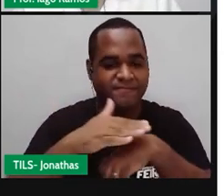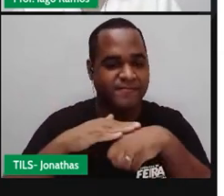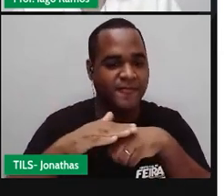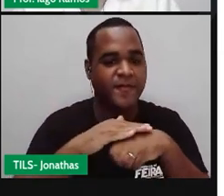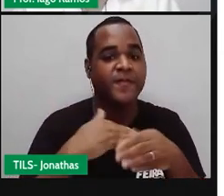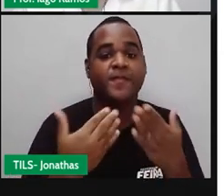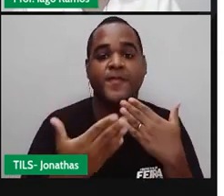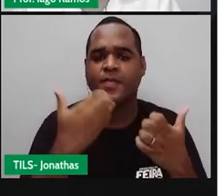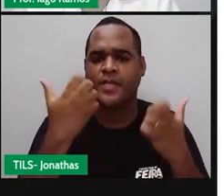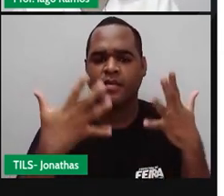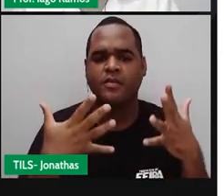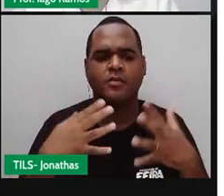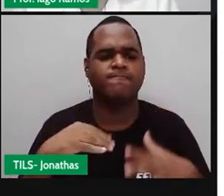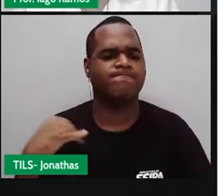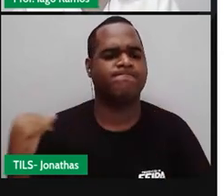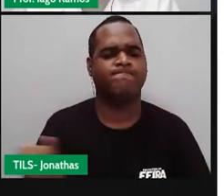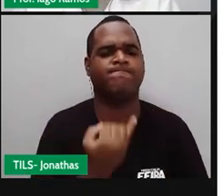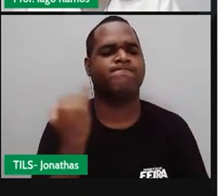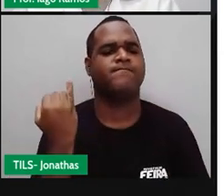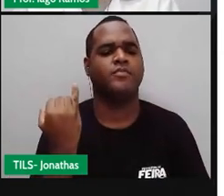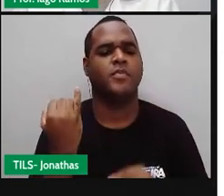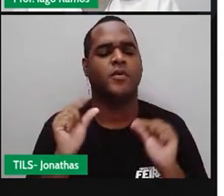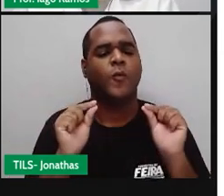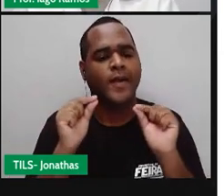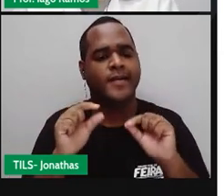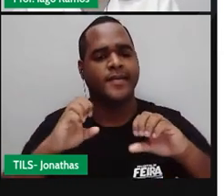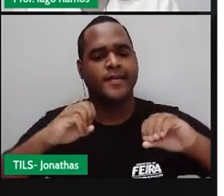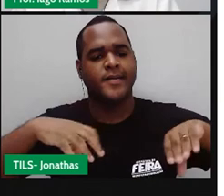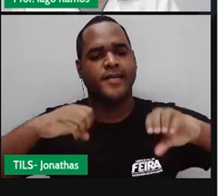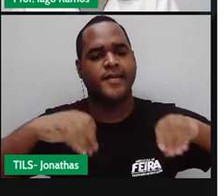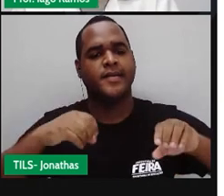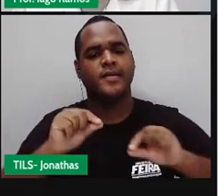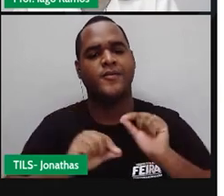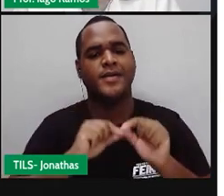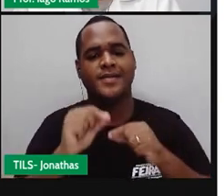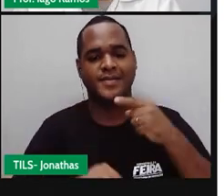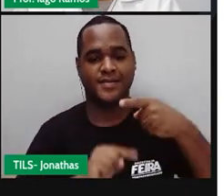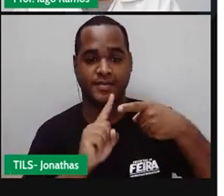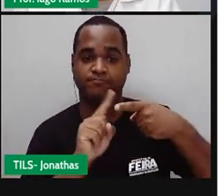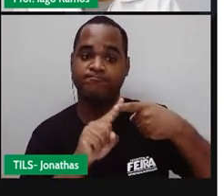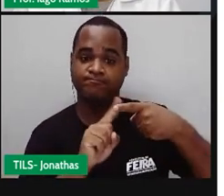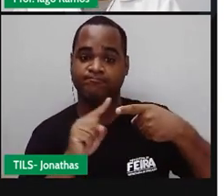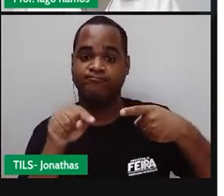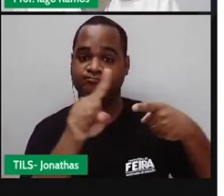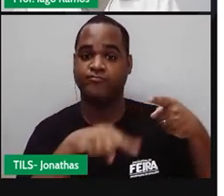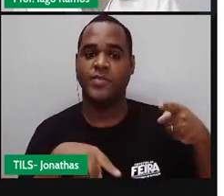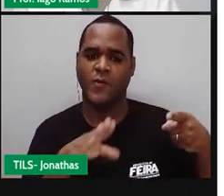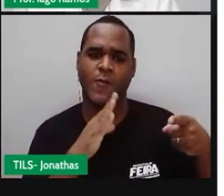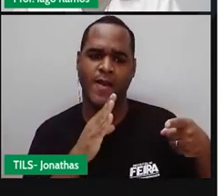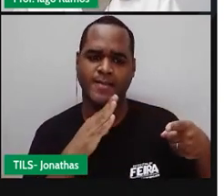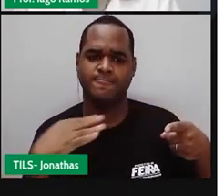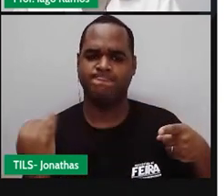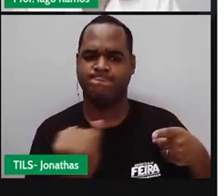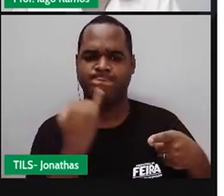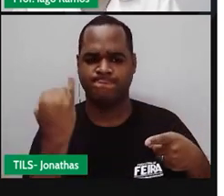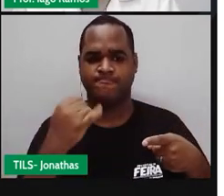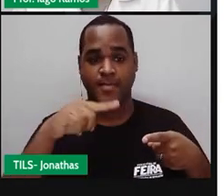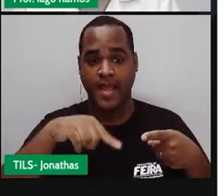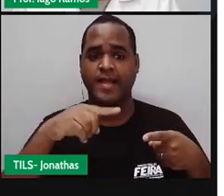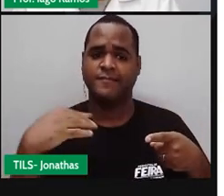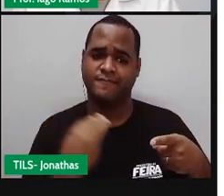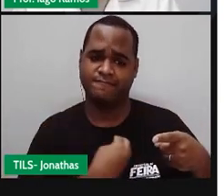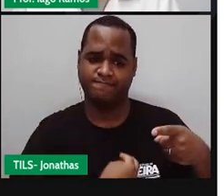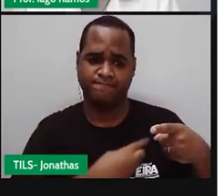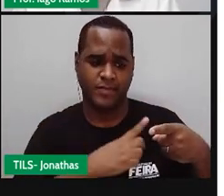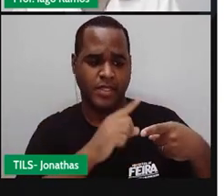e o que é que foi importante nessa nossa aula primeiro reconhecer que as frações elas